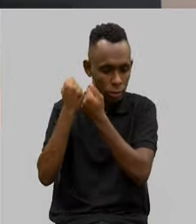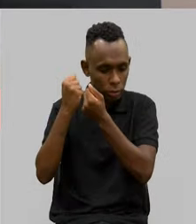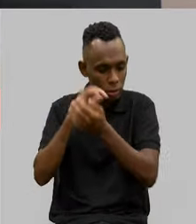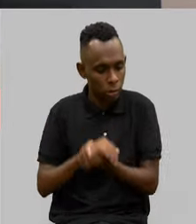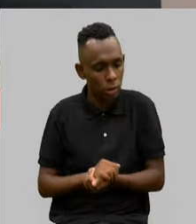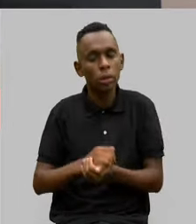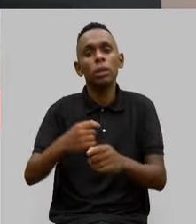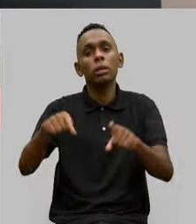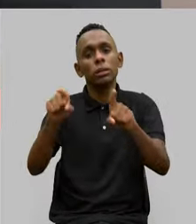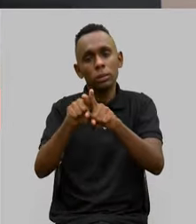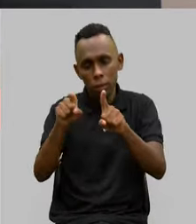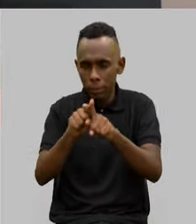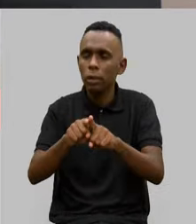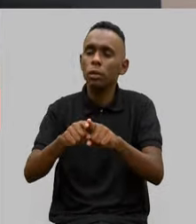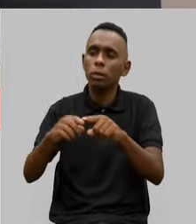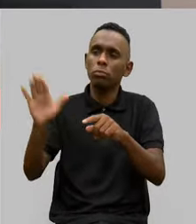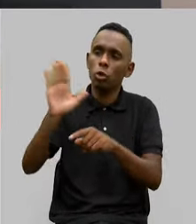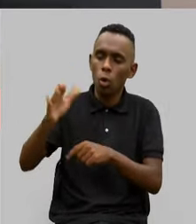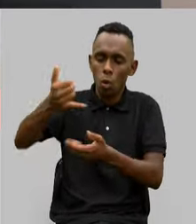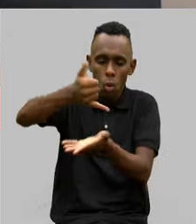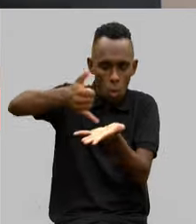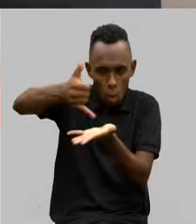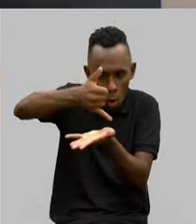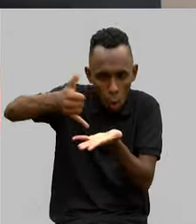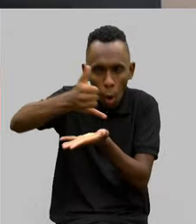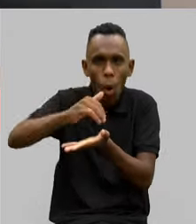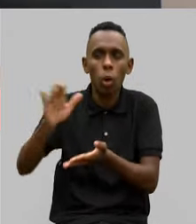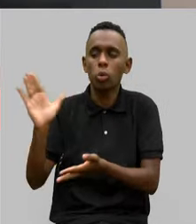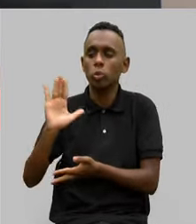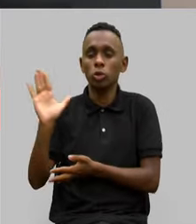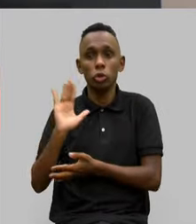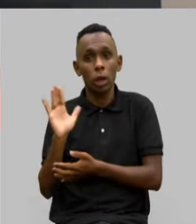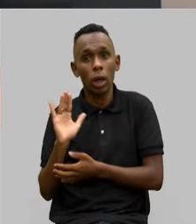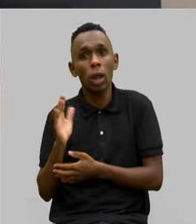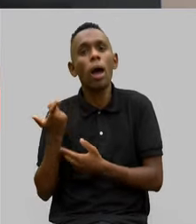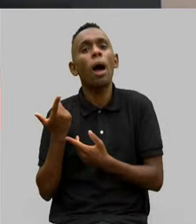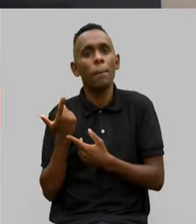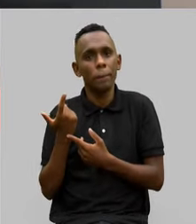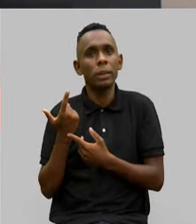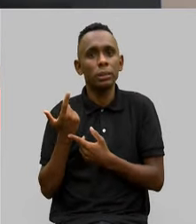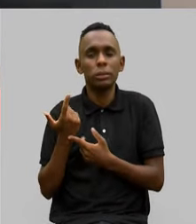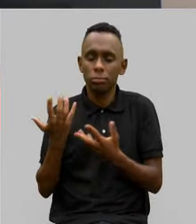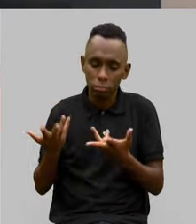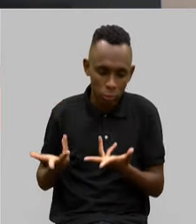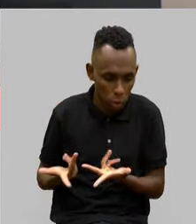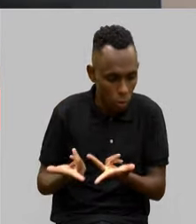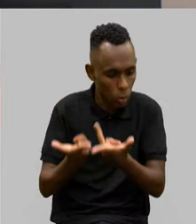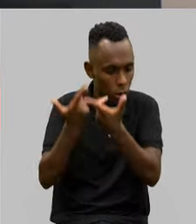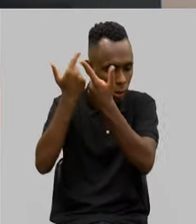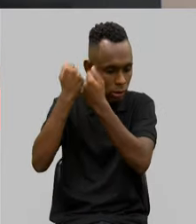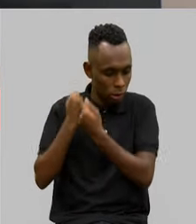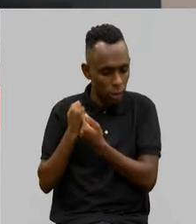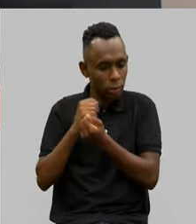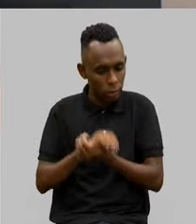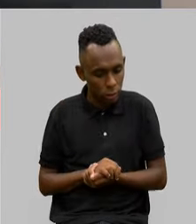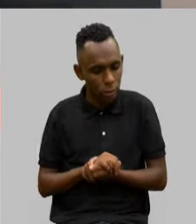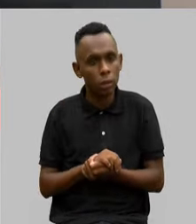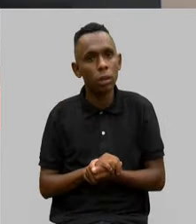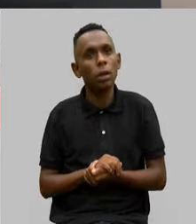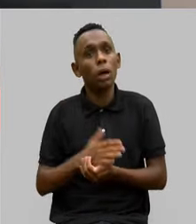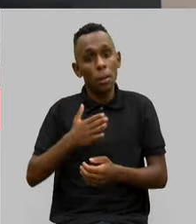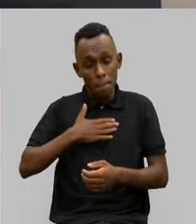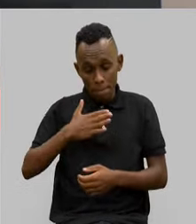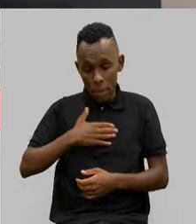produtos de cannabis óleos de cannabis de ampla qualidade a gente também aqui eu falo eh em nome do meu